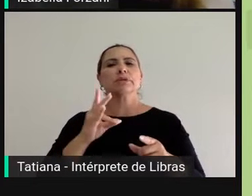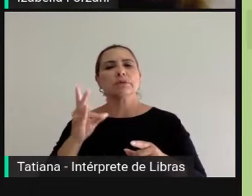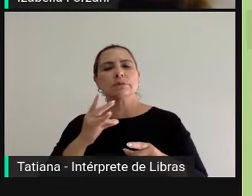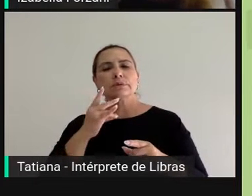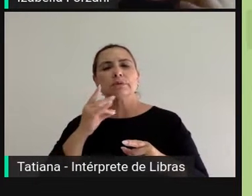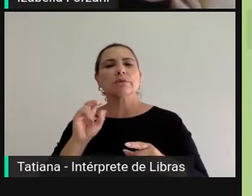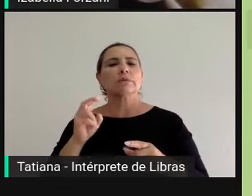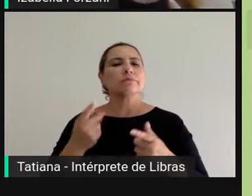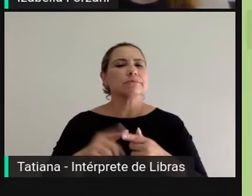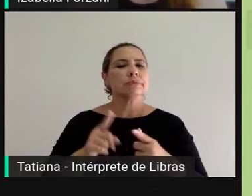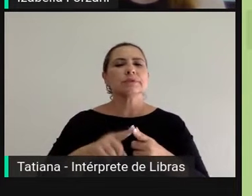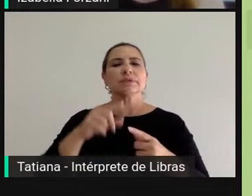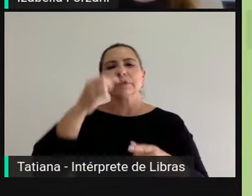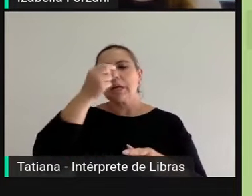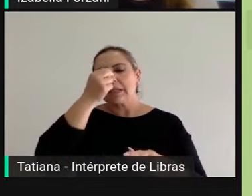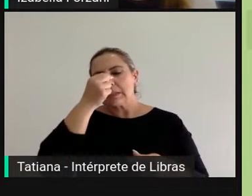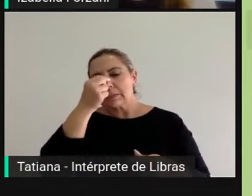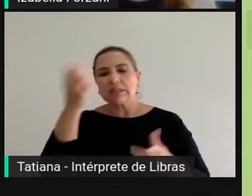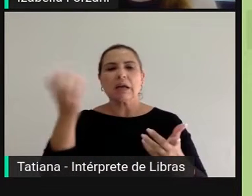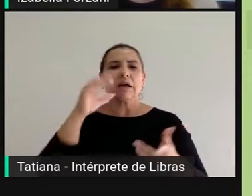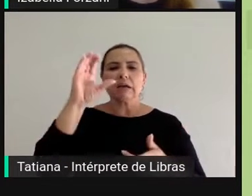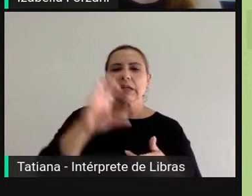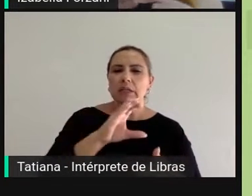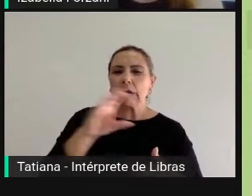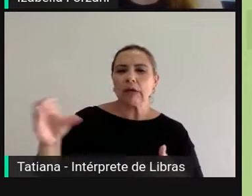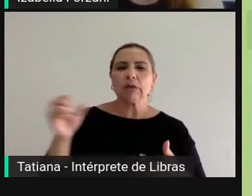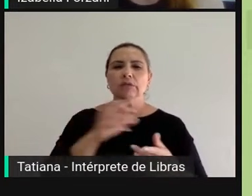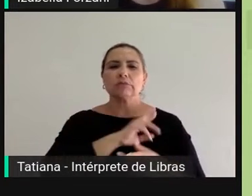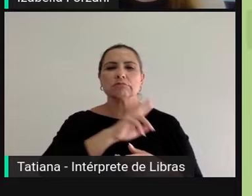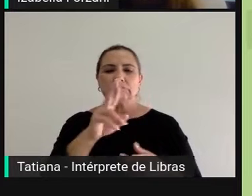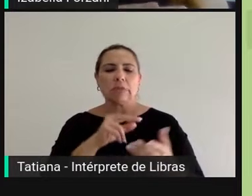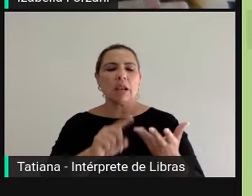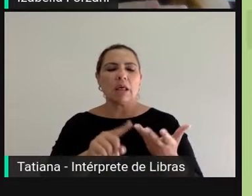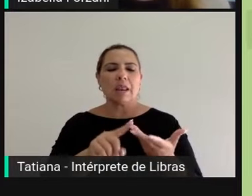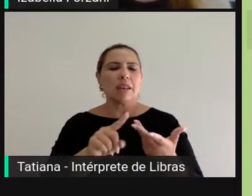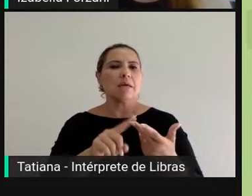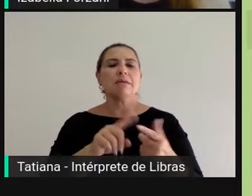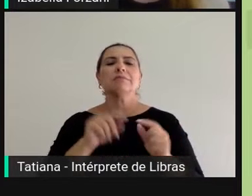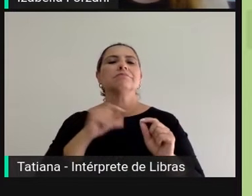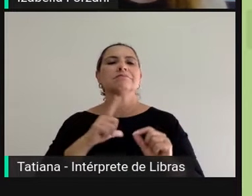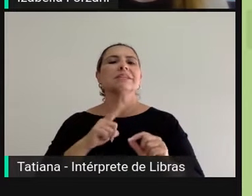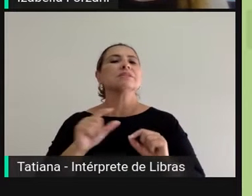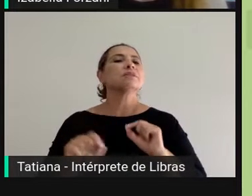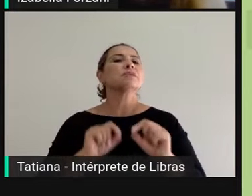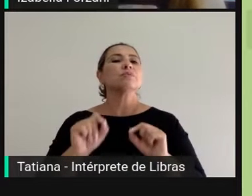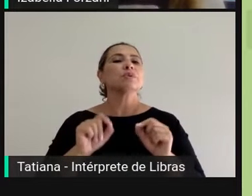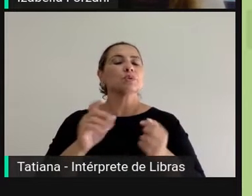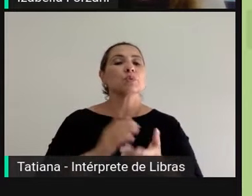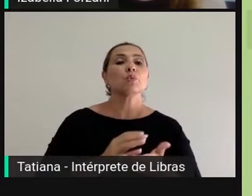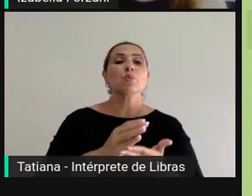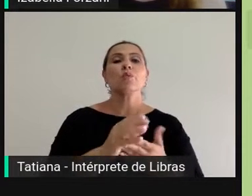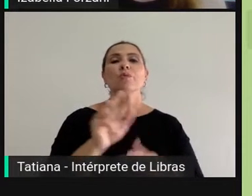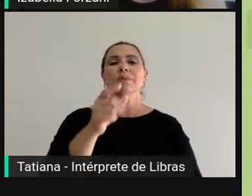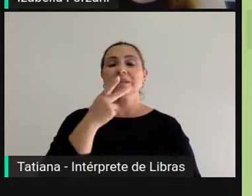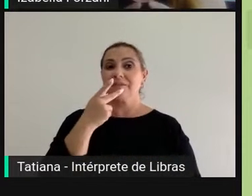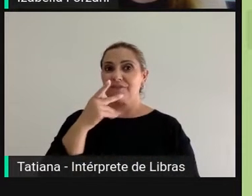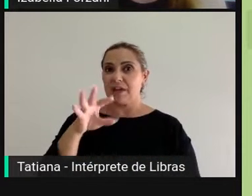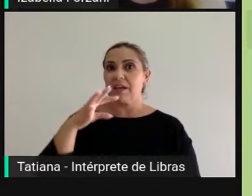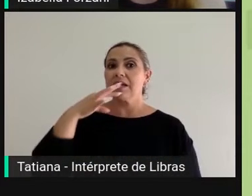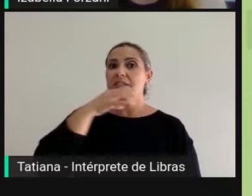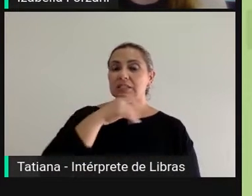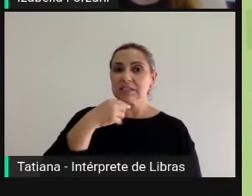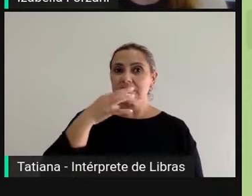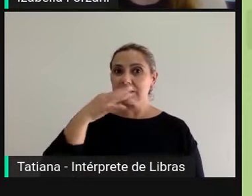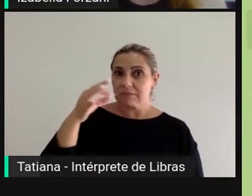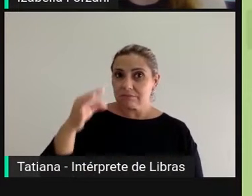outras identidades. Se a ideia de um parlamento realmente representativo é essa, a Young já começa a falar que se você acha que isso é o ideal, a melhor